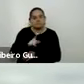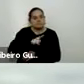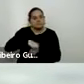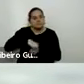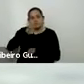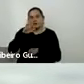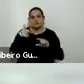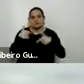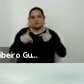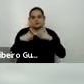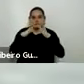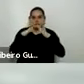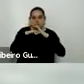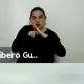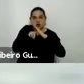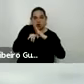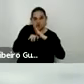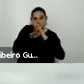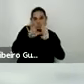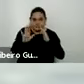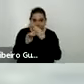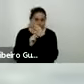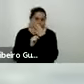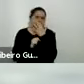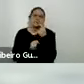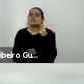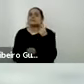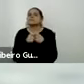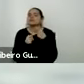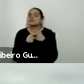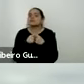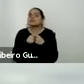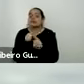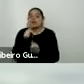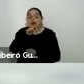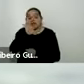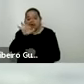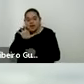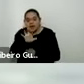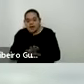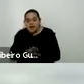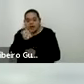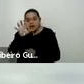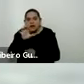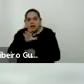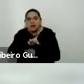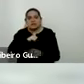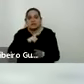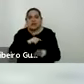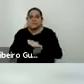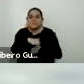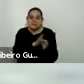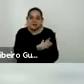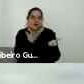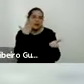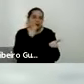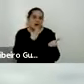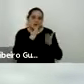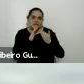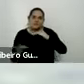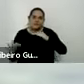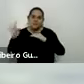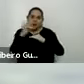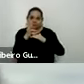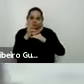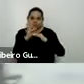né? Daí vai ver o seguinte, por quê? Porque é nessa região que tem mais também formalidade do mercado de trabalho. Segundo,